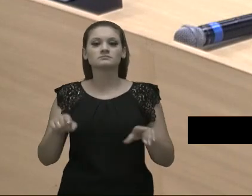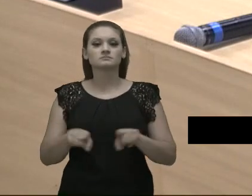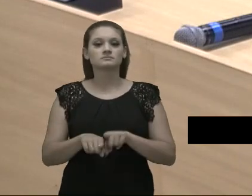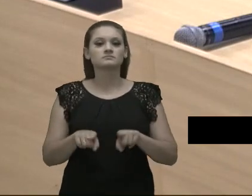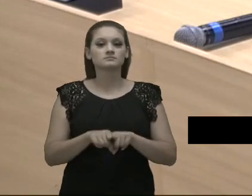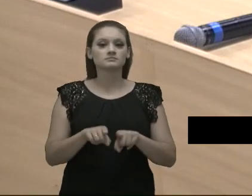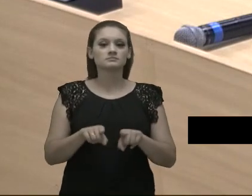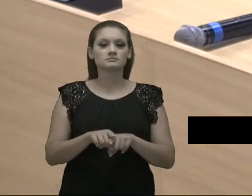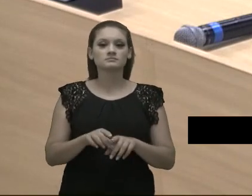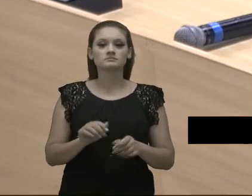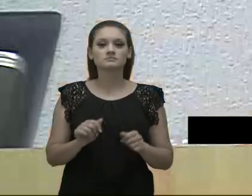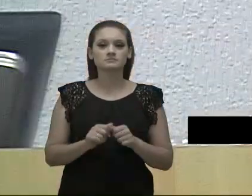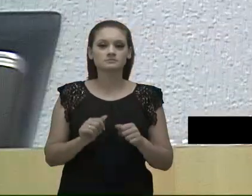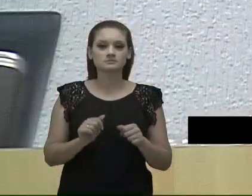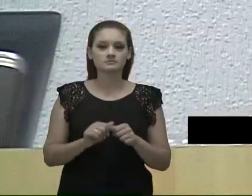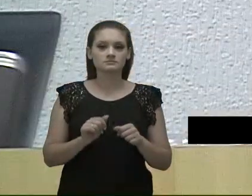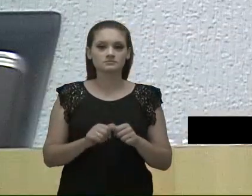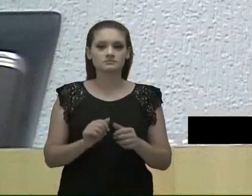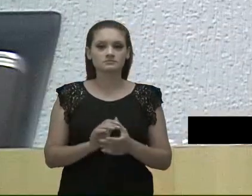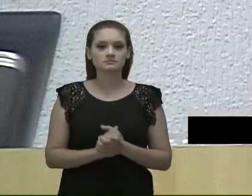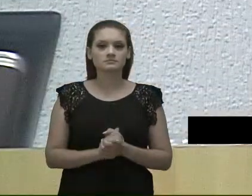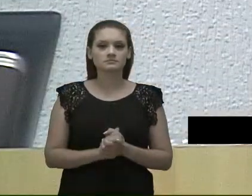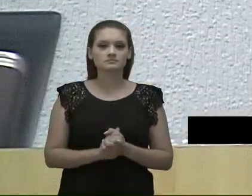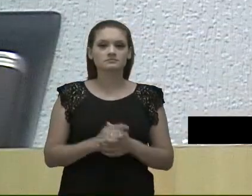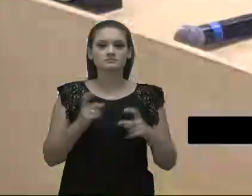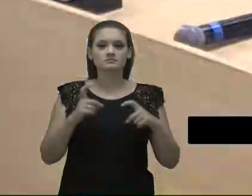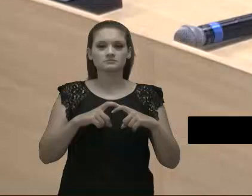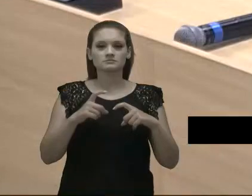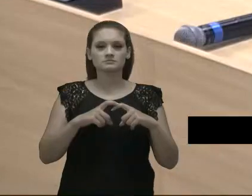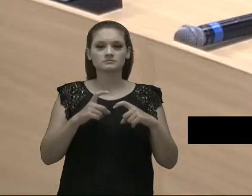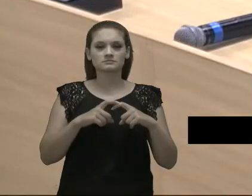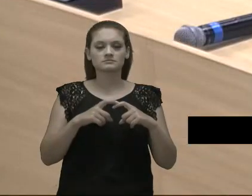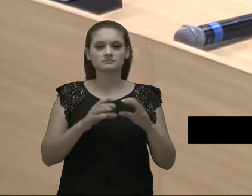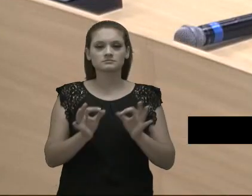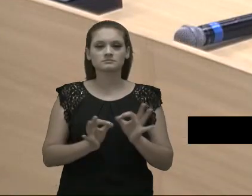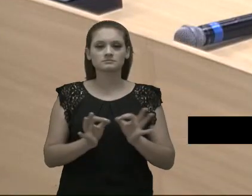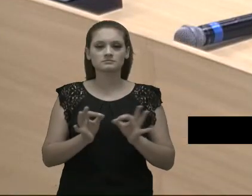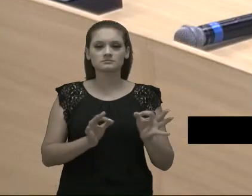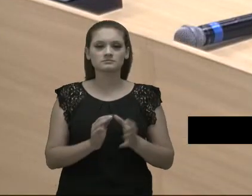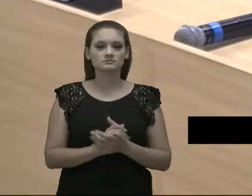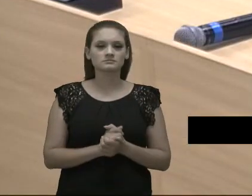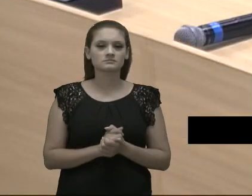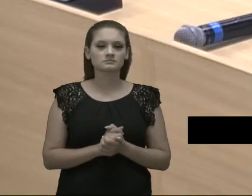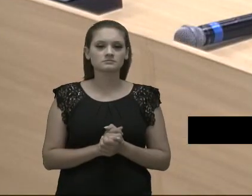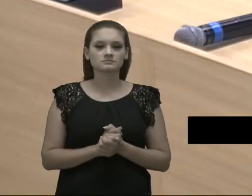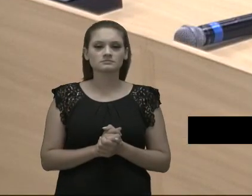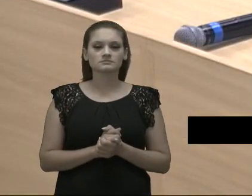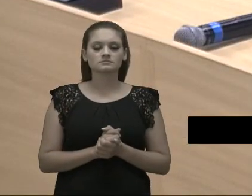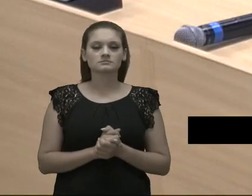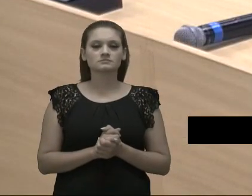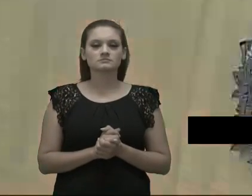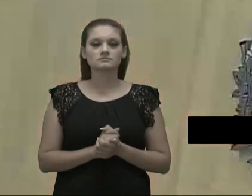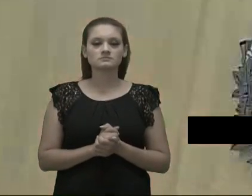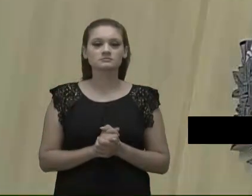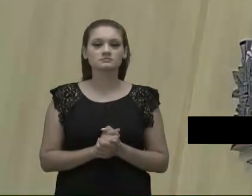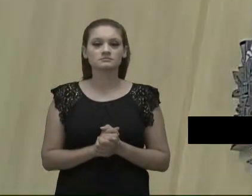vai... Faça isso pelos médicos também, que não está adequado. Ah, eu faço, pode deixar. Obrigada, Renata. Acho que...